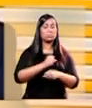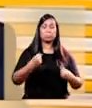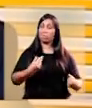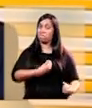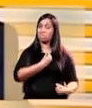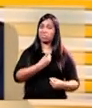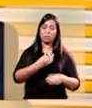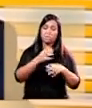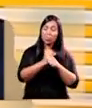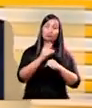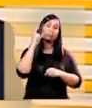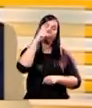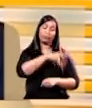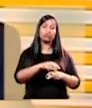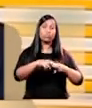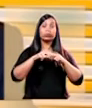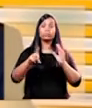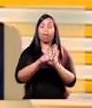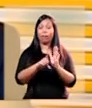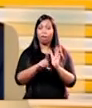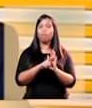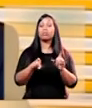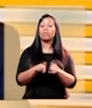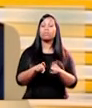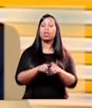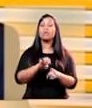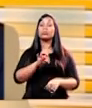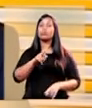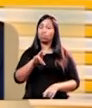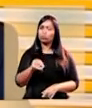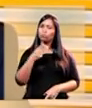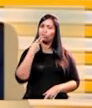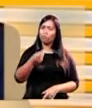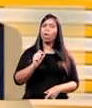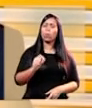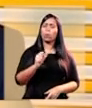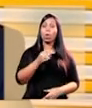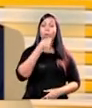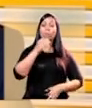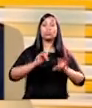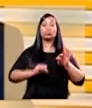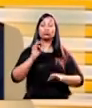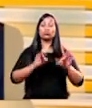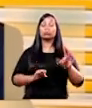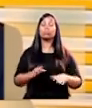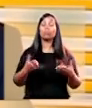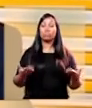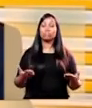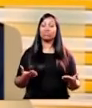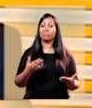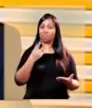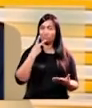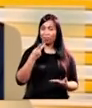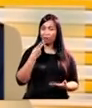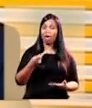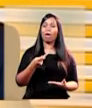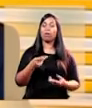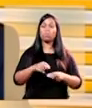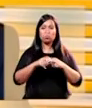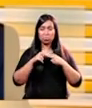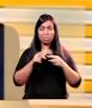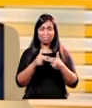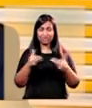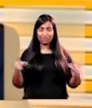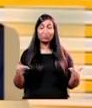impossível matematizar a vida. Por isso que a lei, o Estatuto da Criança e do Adolescente, determina ao juiz que, quando for tomar a decisão em